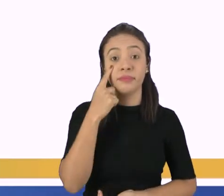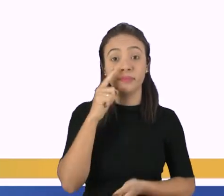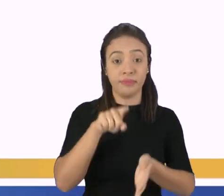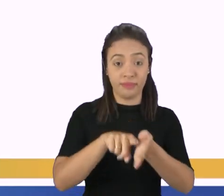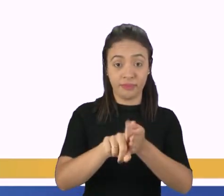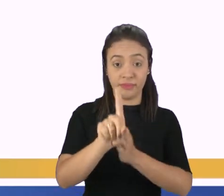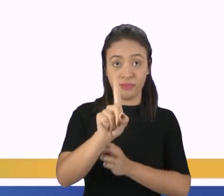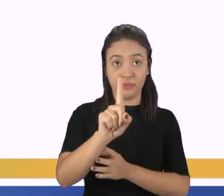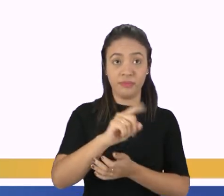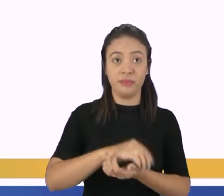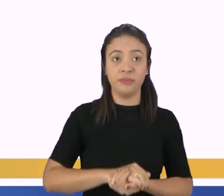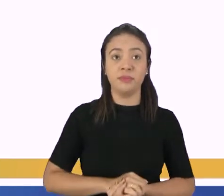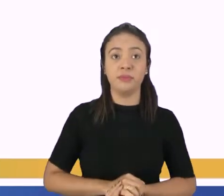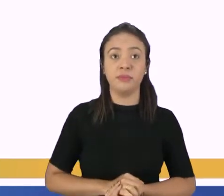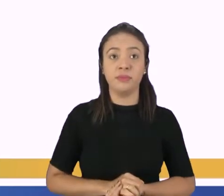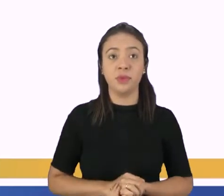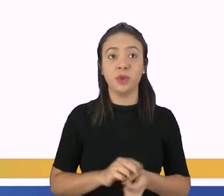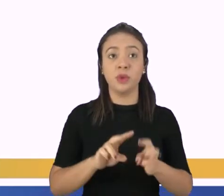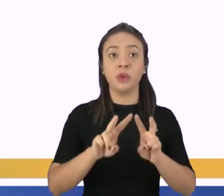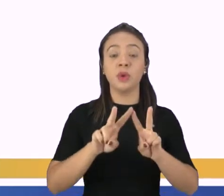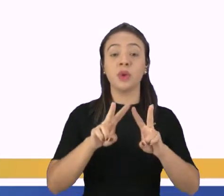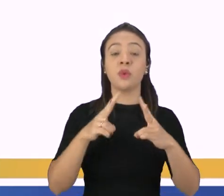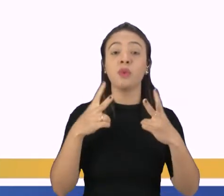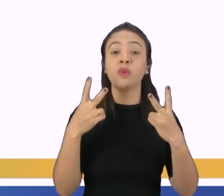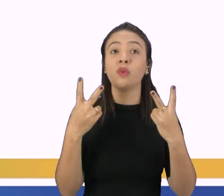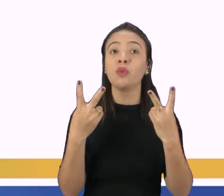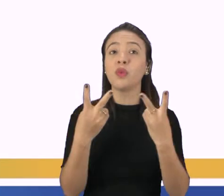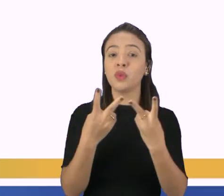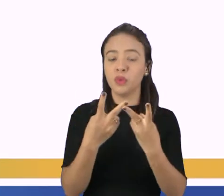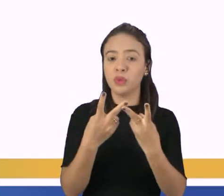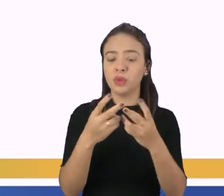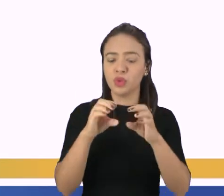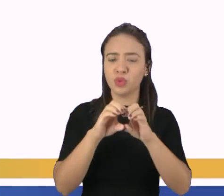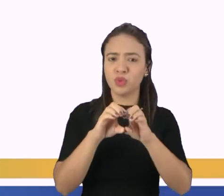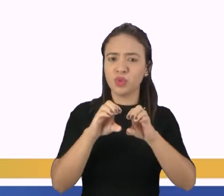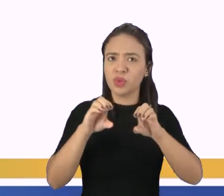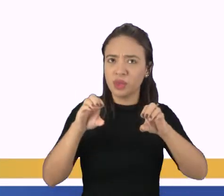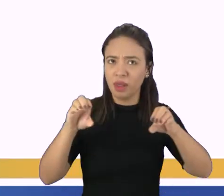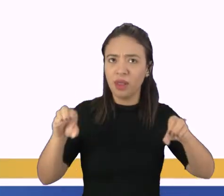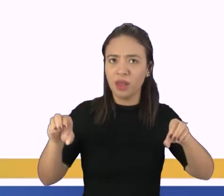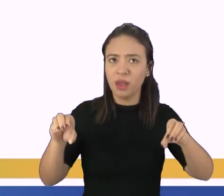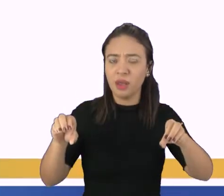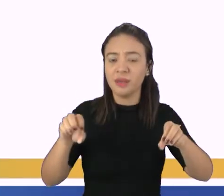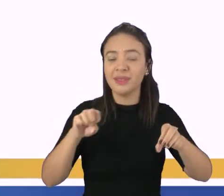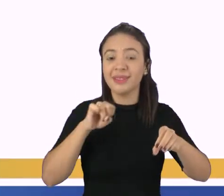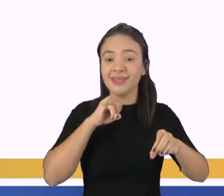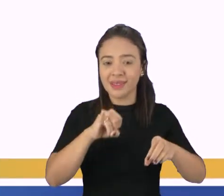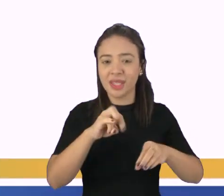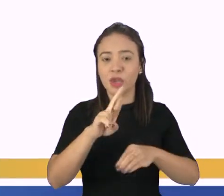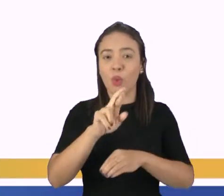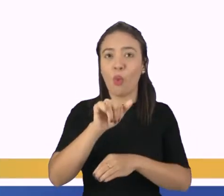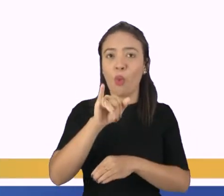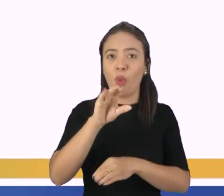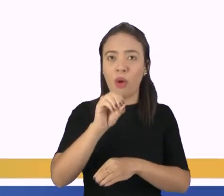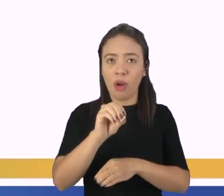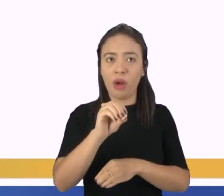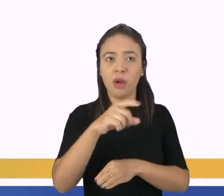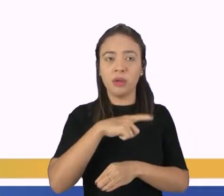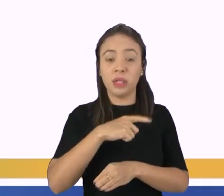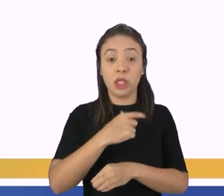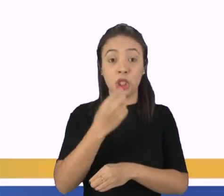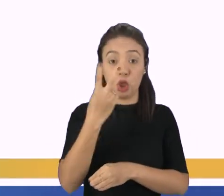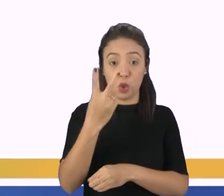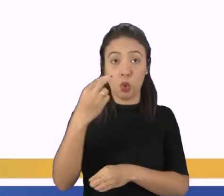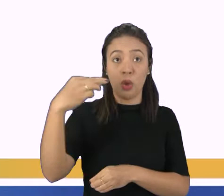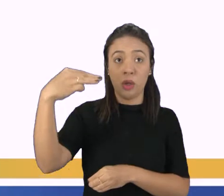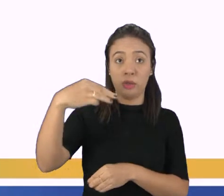para o exercício 1. Ele fala o seguinte: qual o volume de um cilindro, sendo que o raio de sua base mede 2